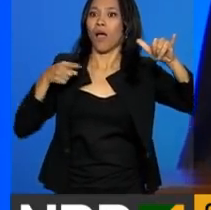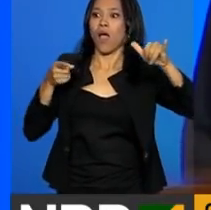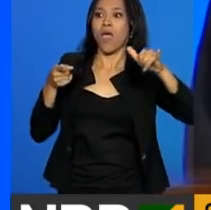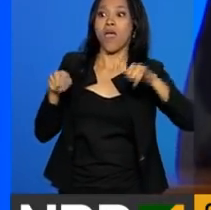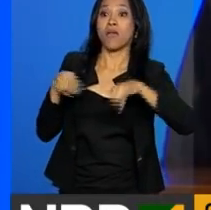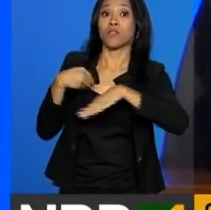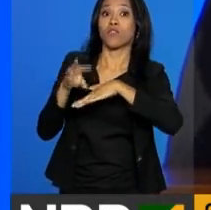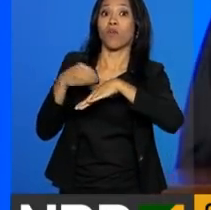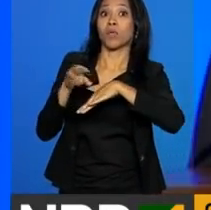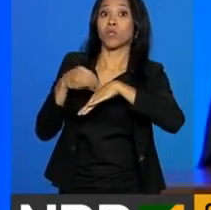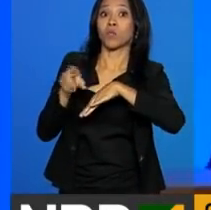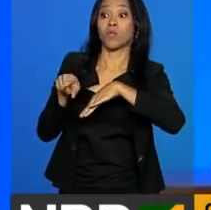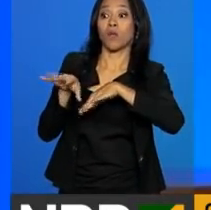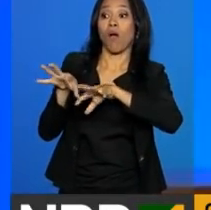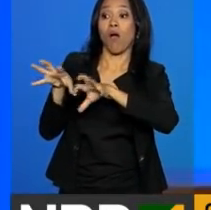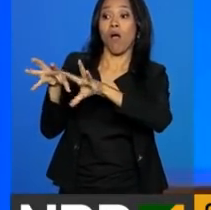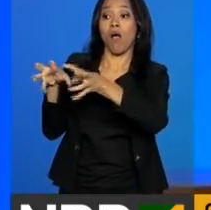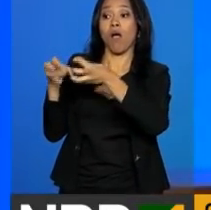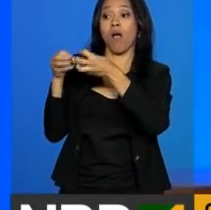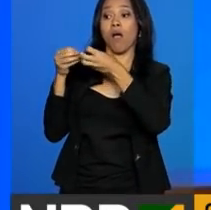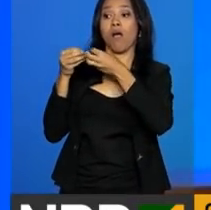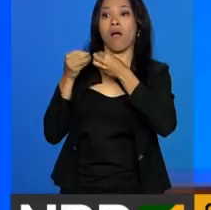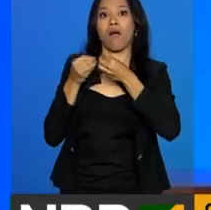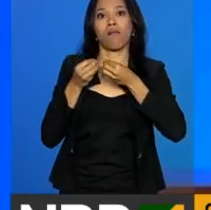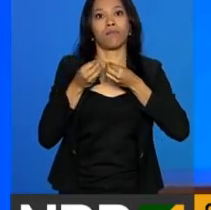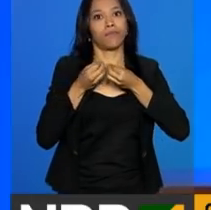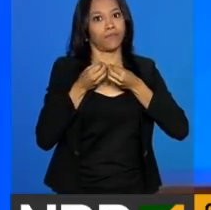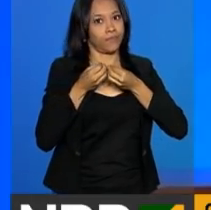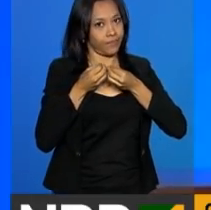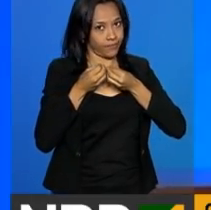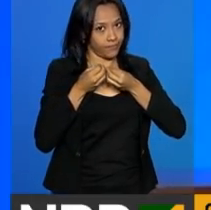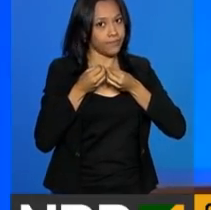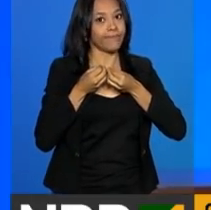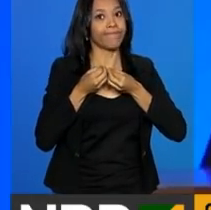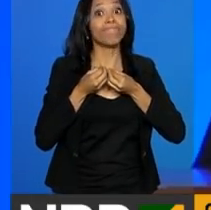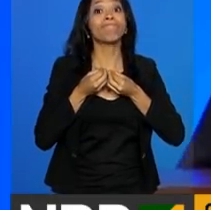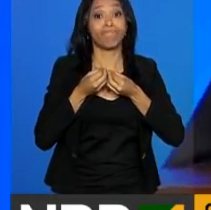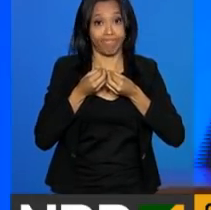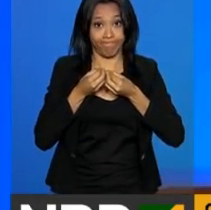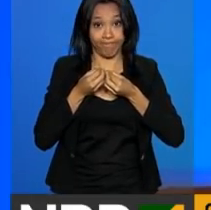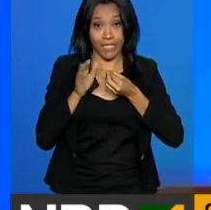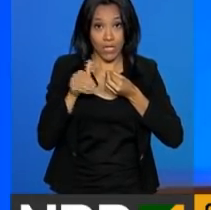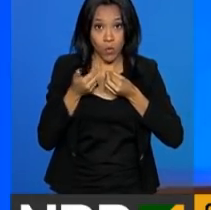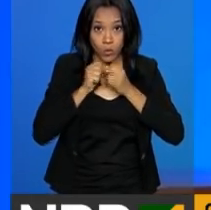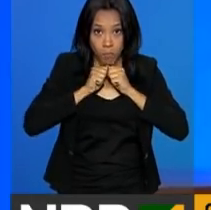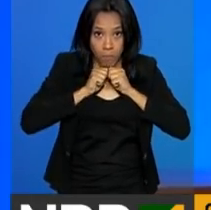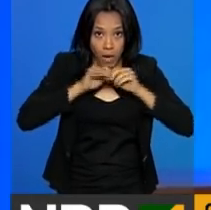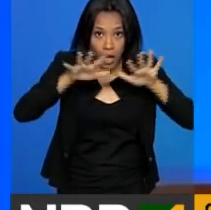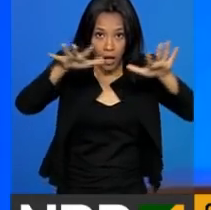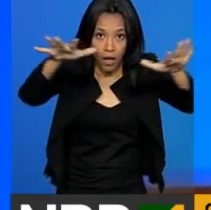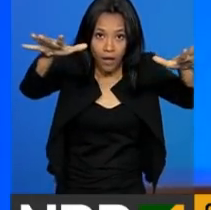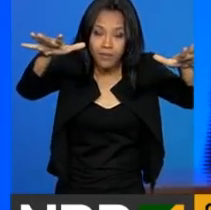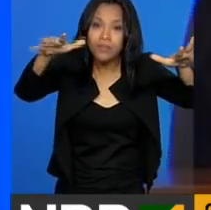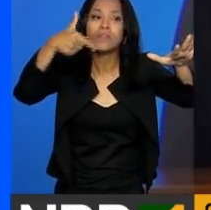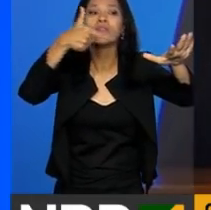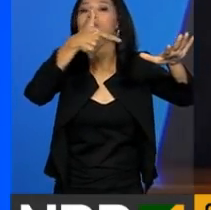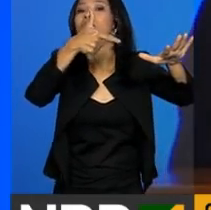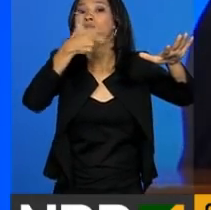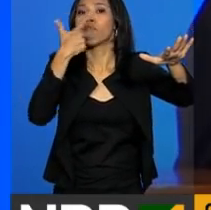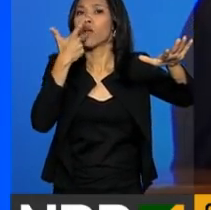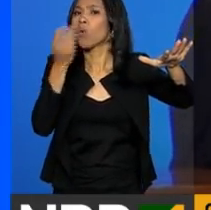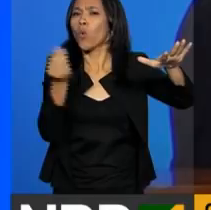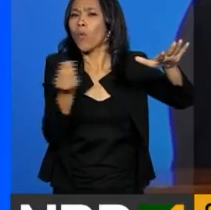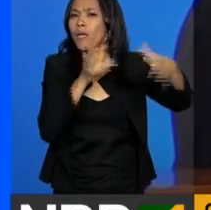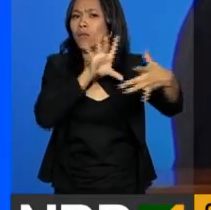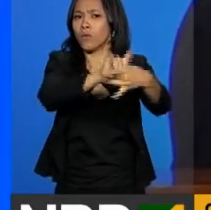tomando muito antes de eu dizer né mas tem que tomar esses dados e quando propagar tem que dizer qual é a situação